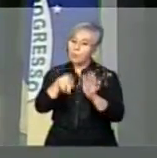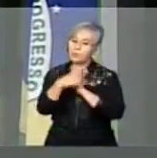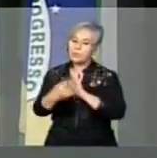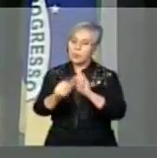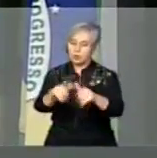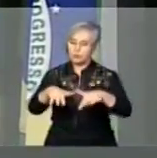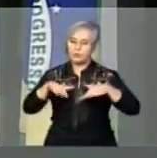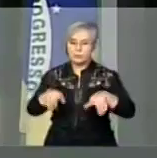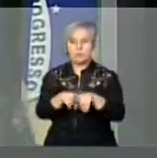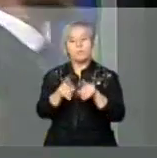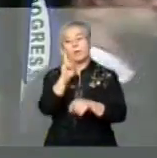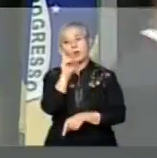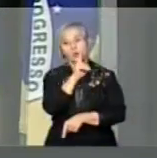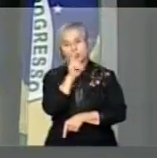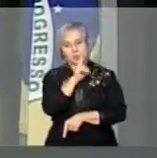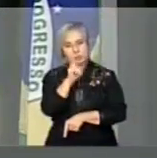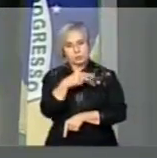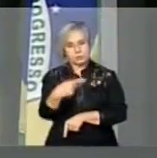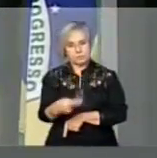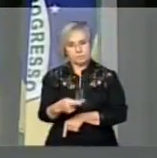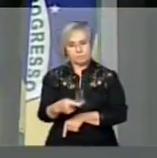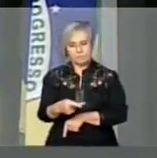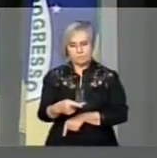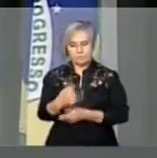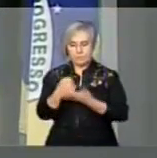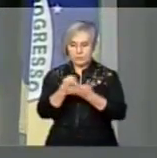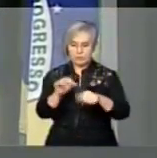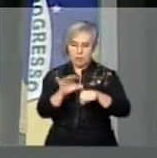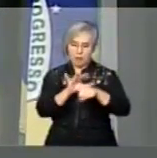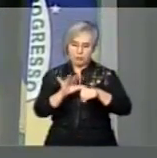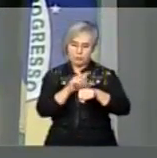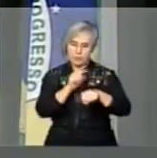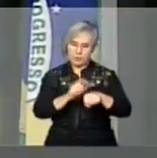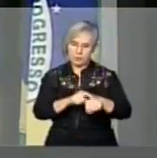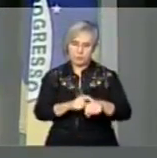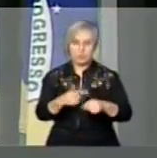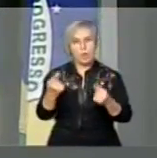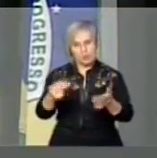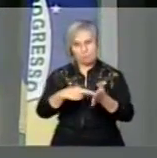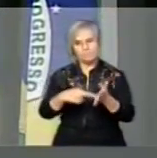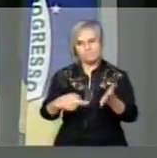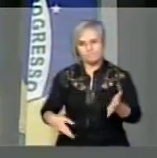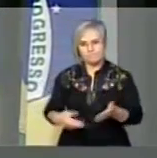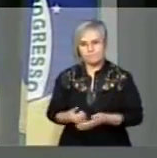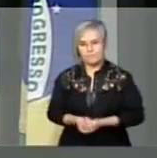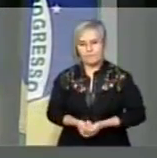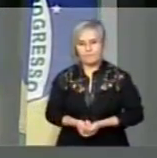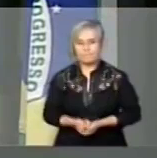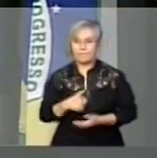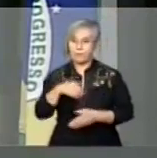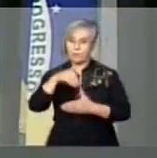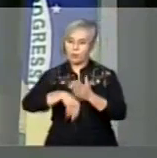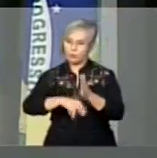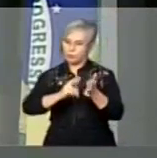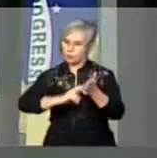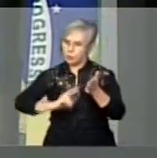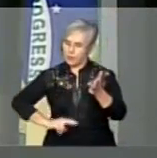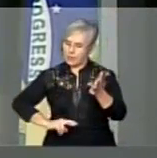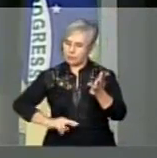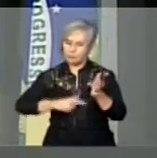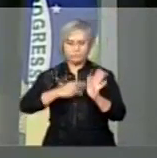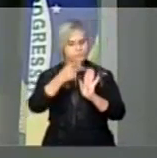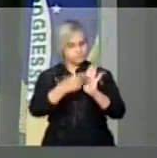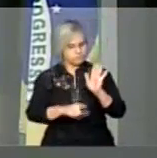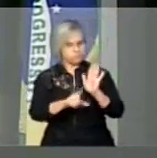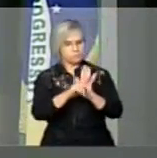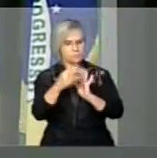em regime de urgência constitucional. É o relatório. Voto do relator. O projeto de